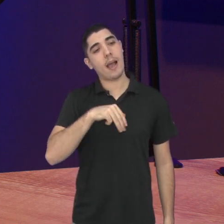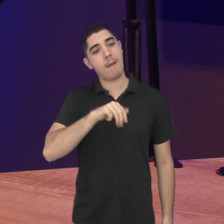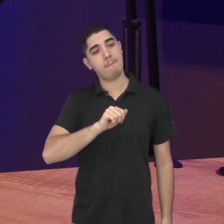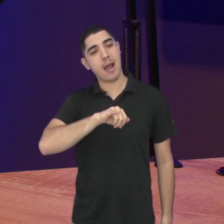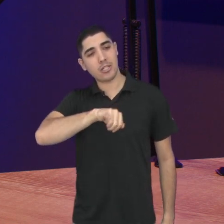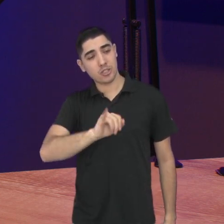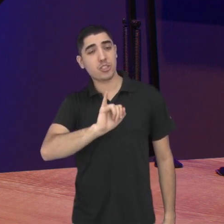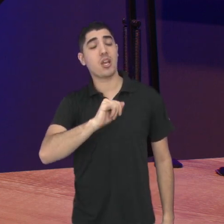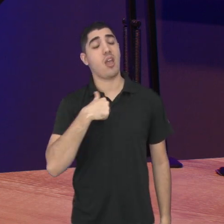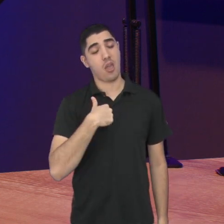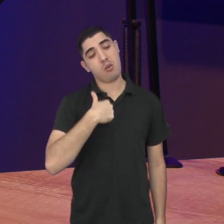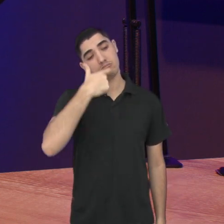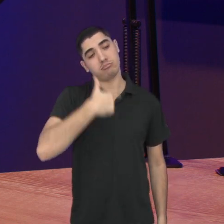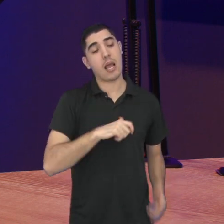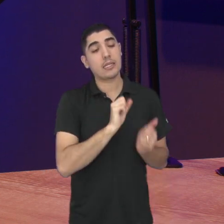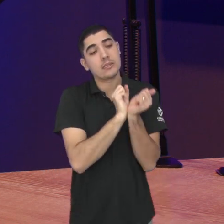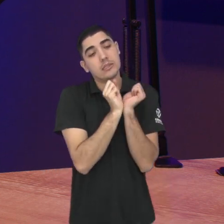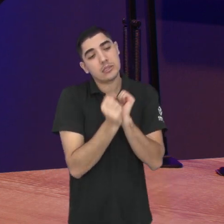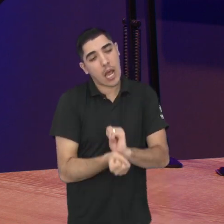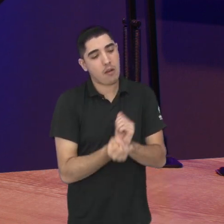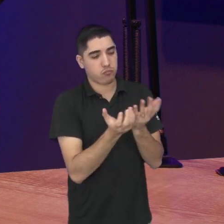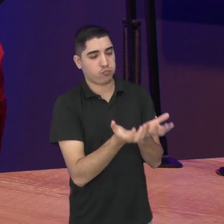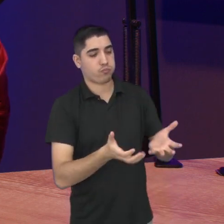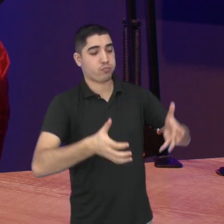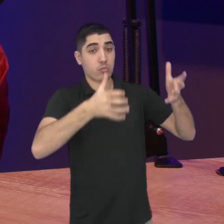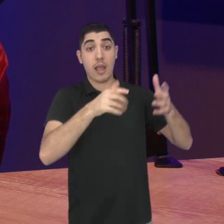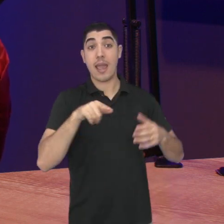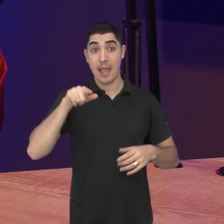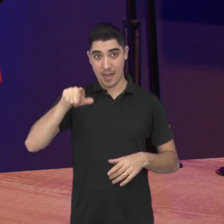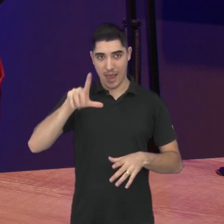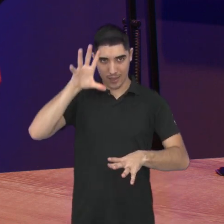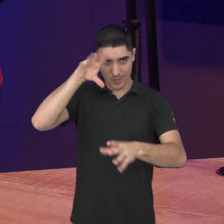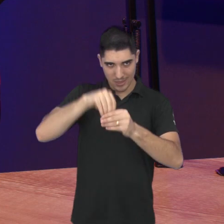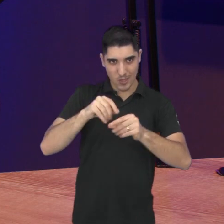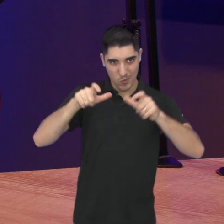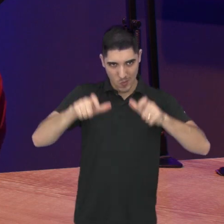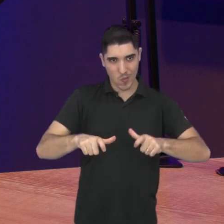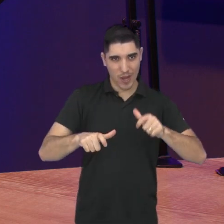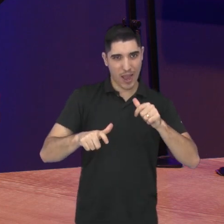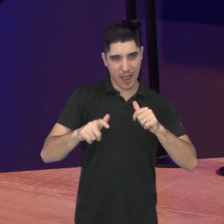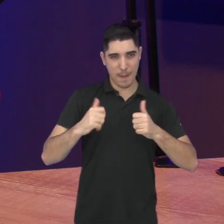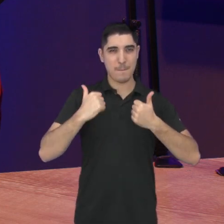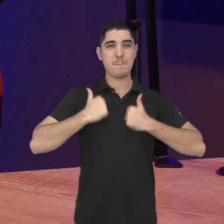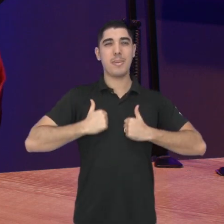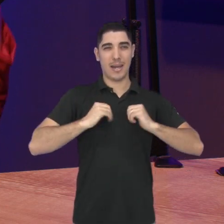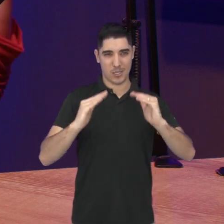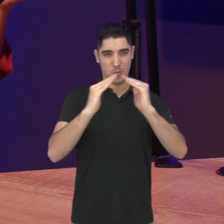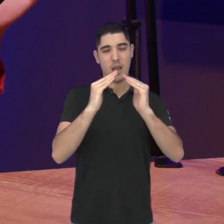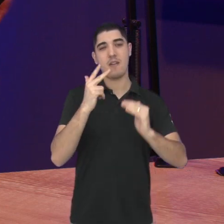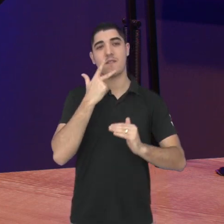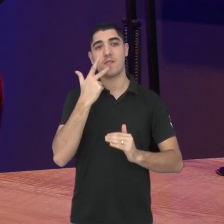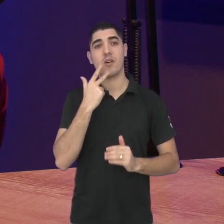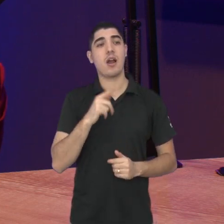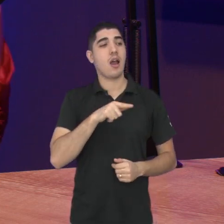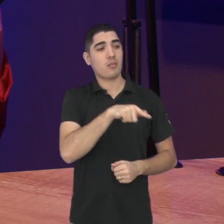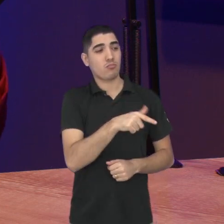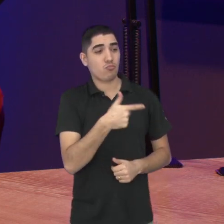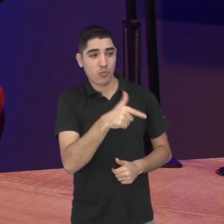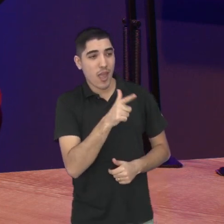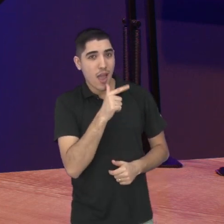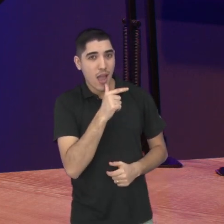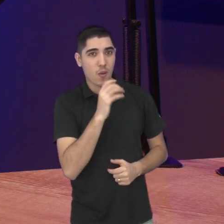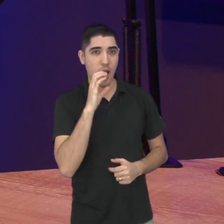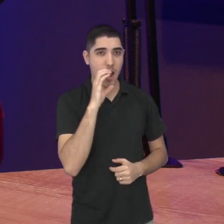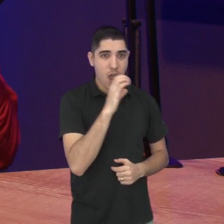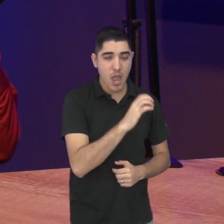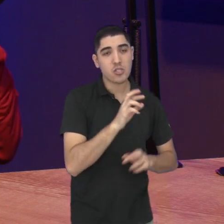escravo das caldeiras. E ele tem, então, uma função específica na casa de banho, que é, então, manter a água quente, ele faz outras